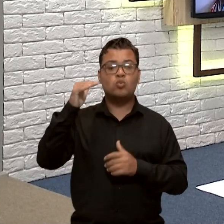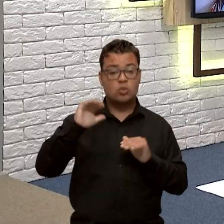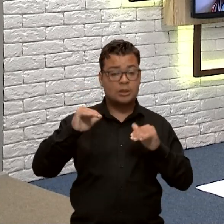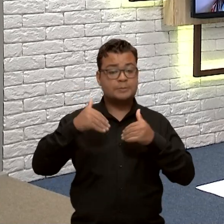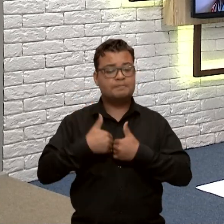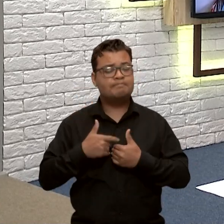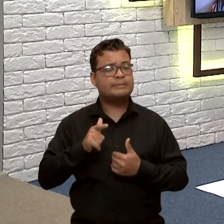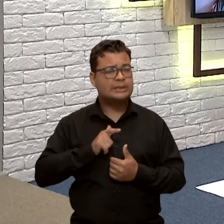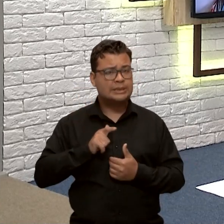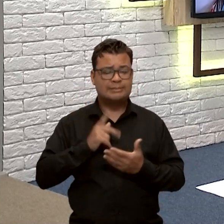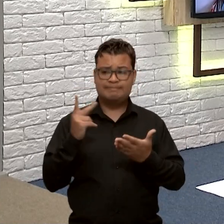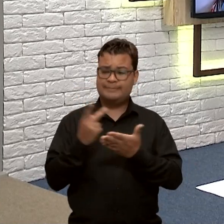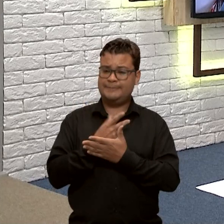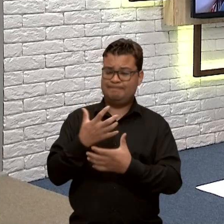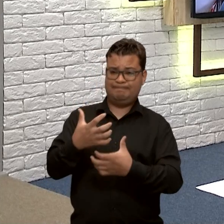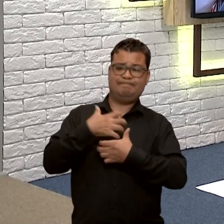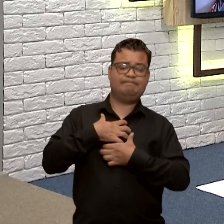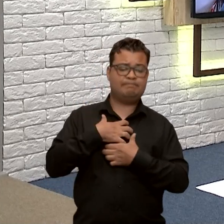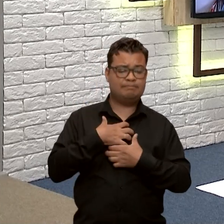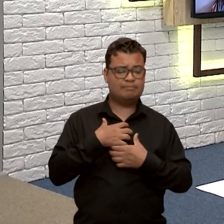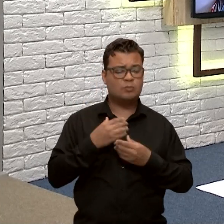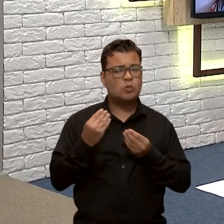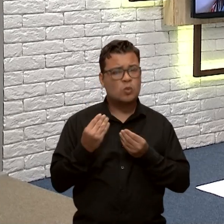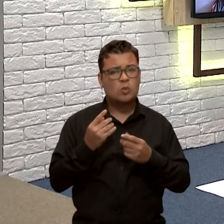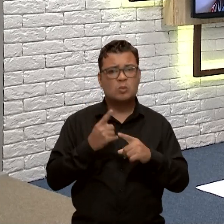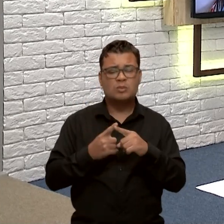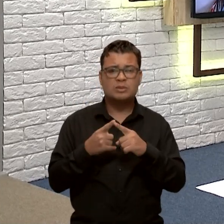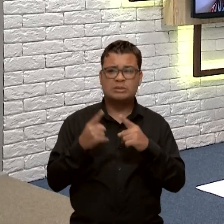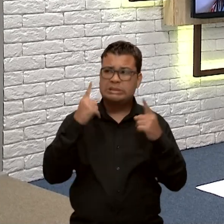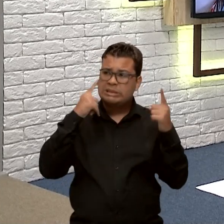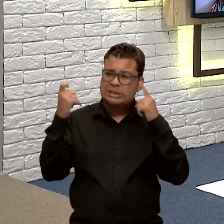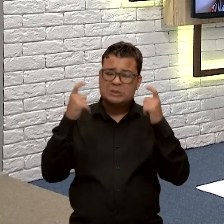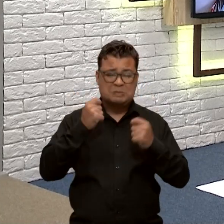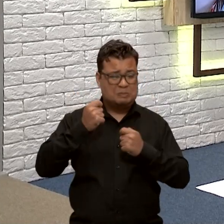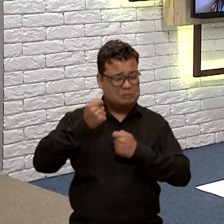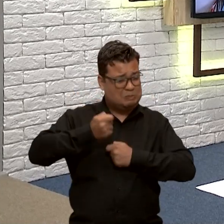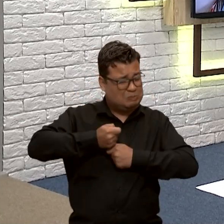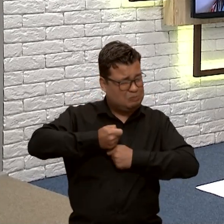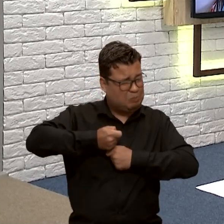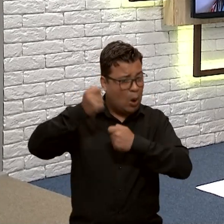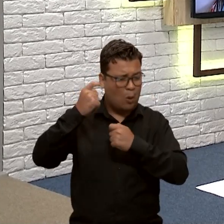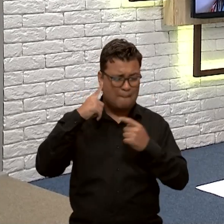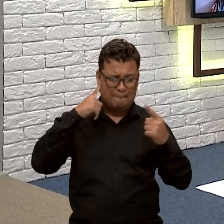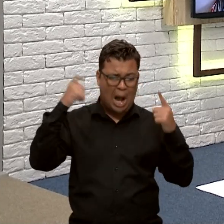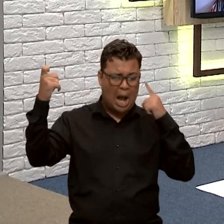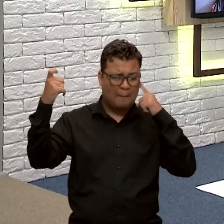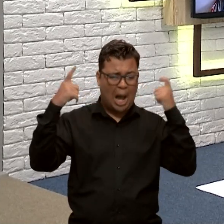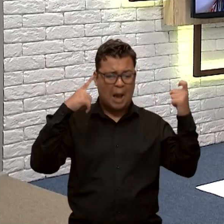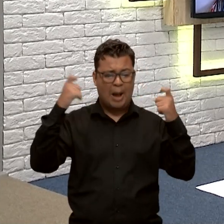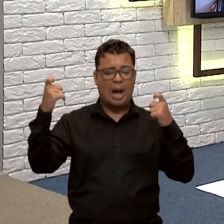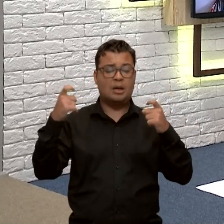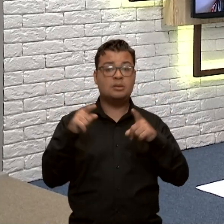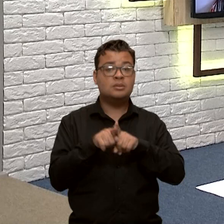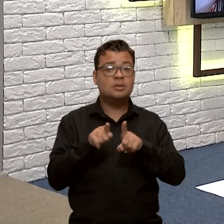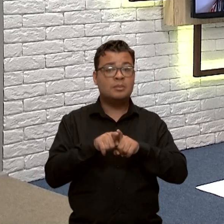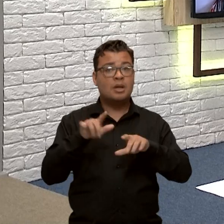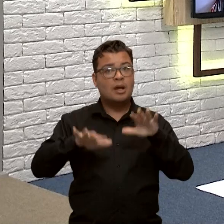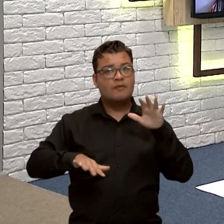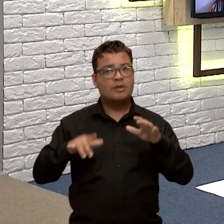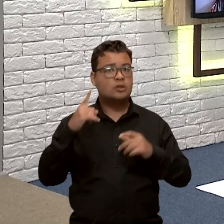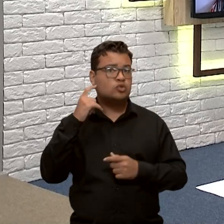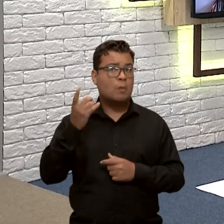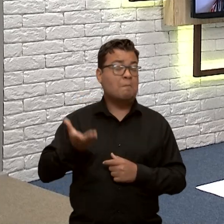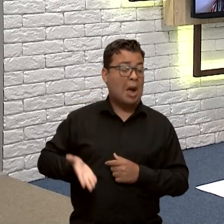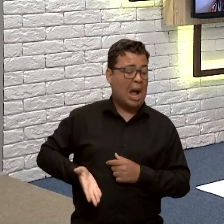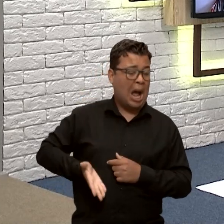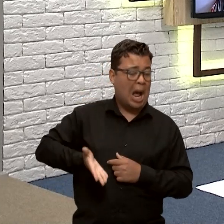espectro autista, quando há barulhos muito estrondosos, né? Como os fogos de artifício, volume muito alto. Para eles